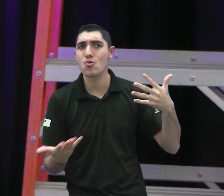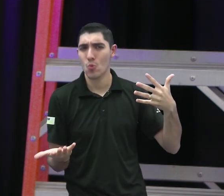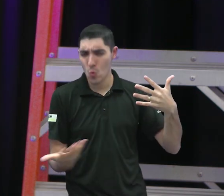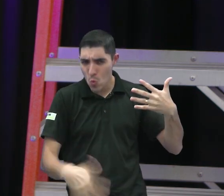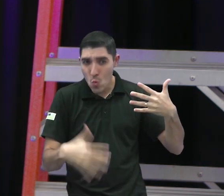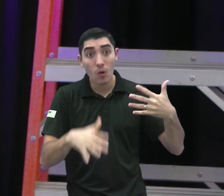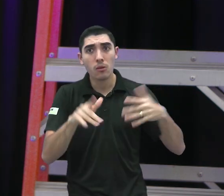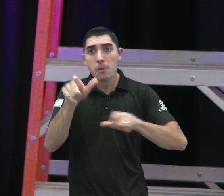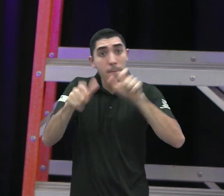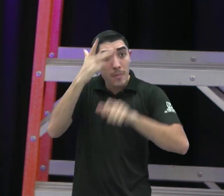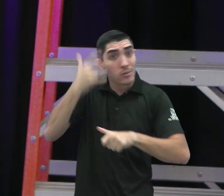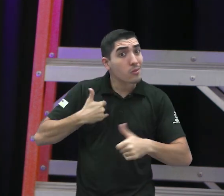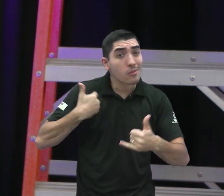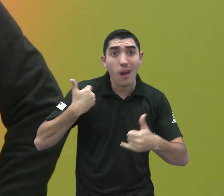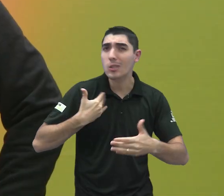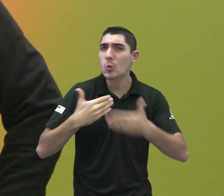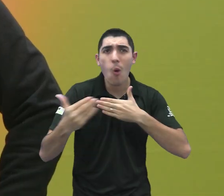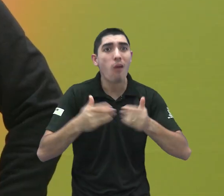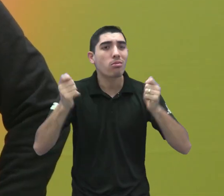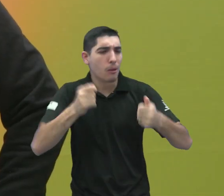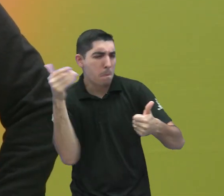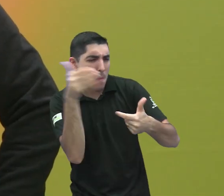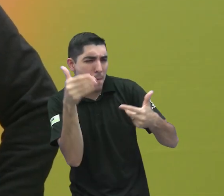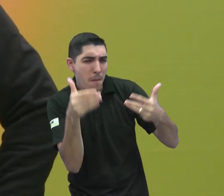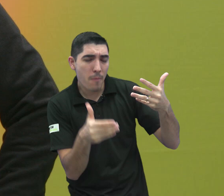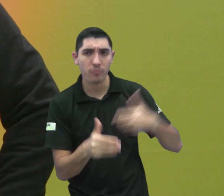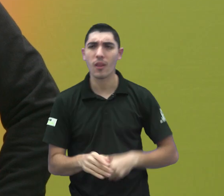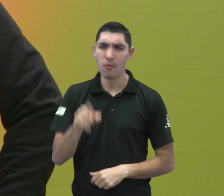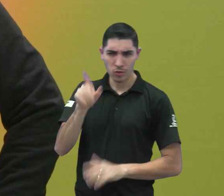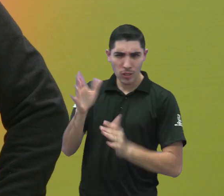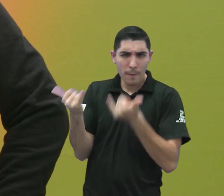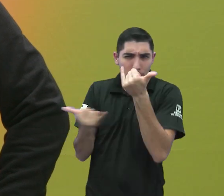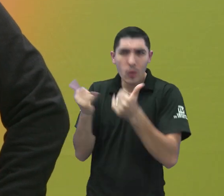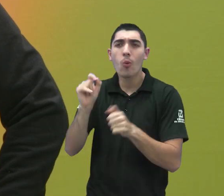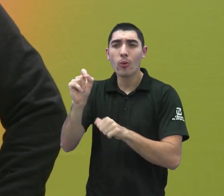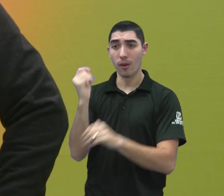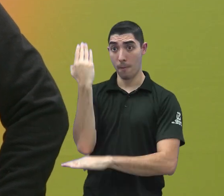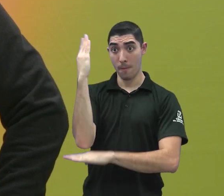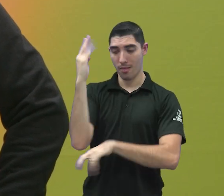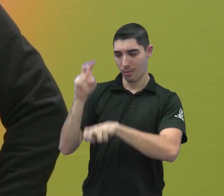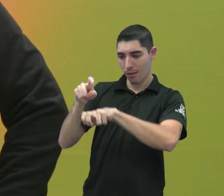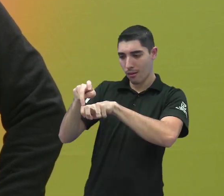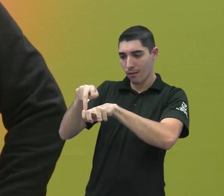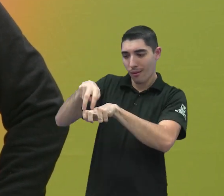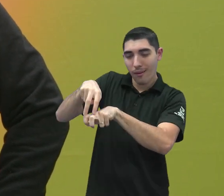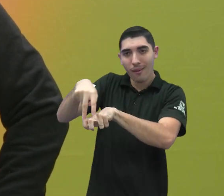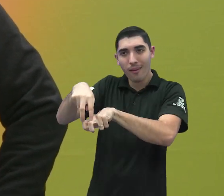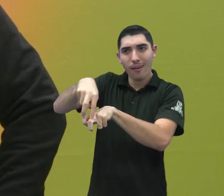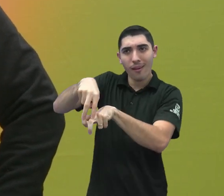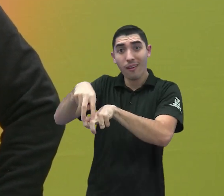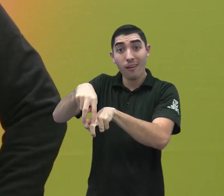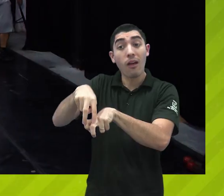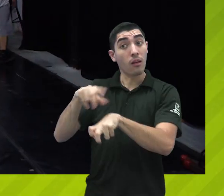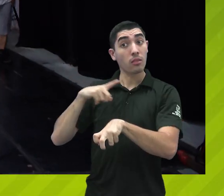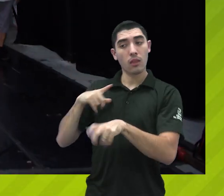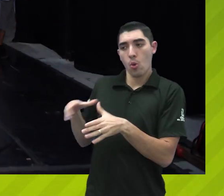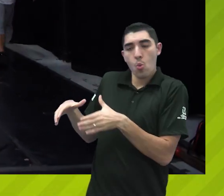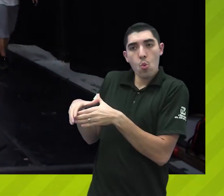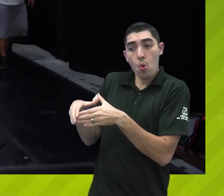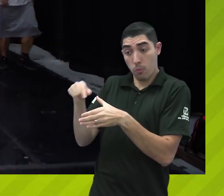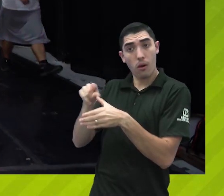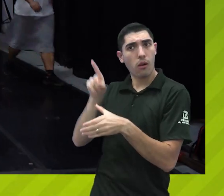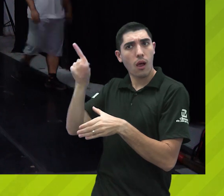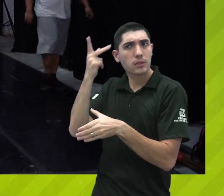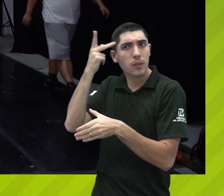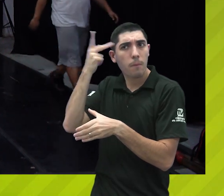aqui hoje, para todas as idades. Você já brincou de perna de pau? Tem um grupo de São Paulo que é especialista nessa